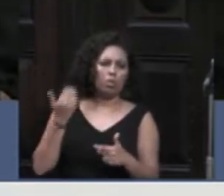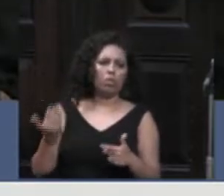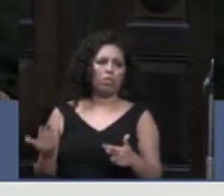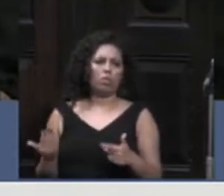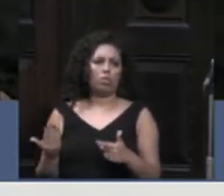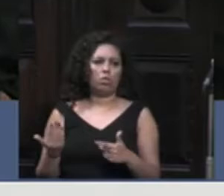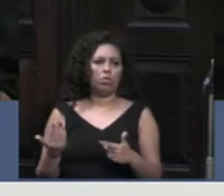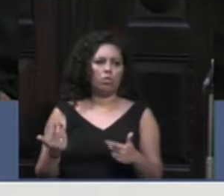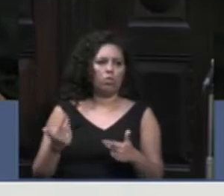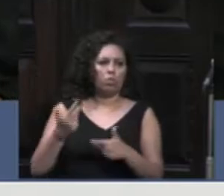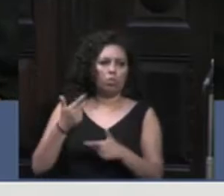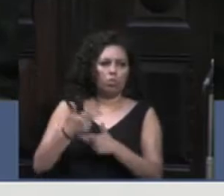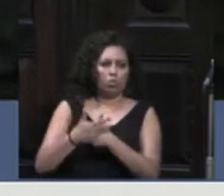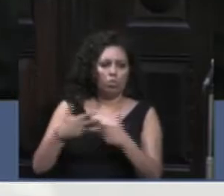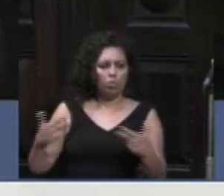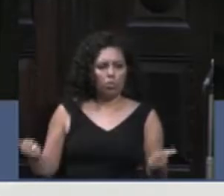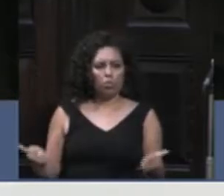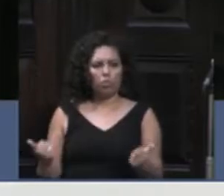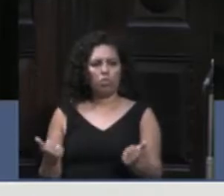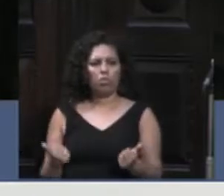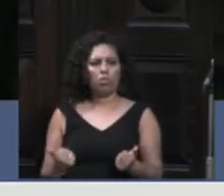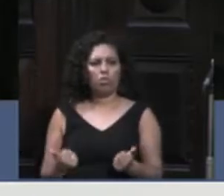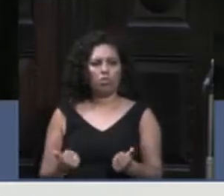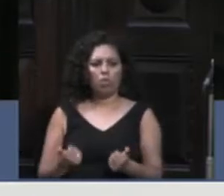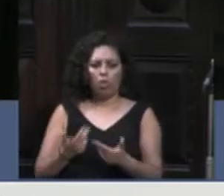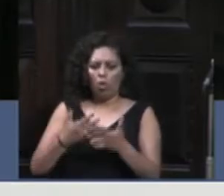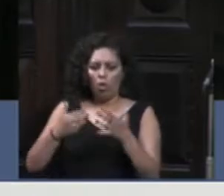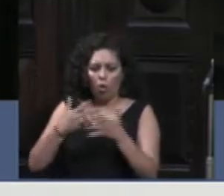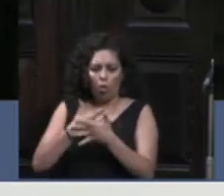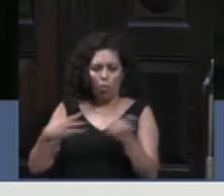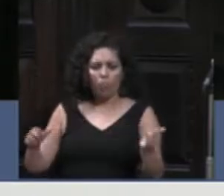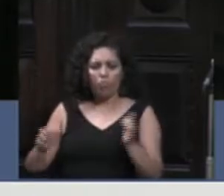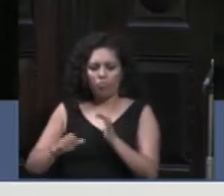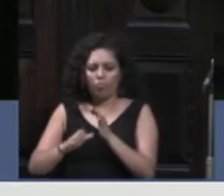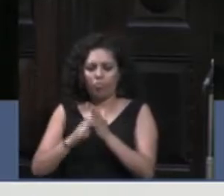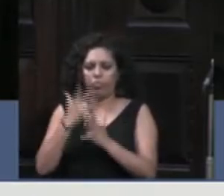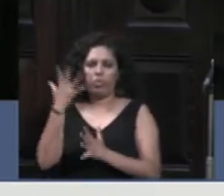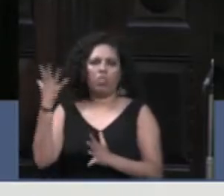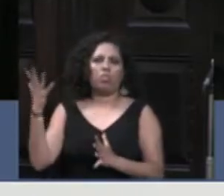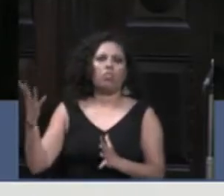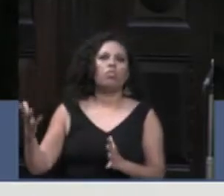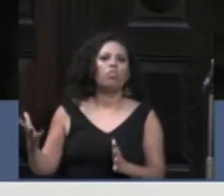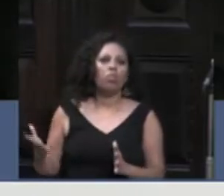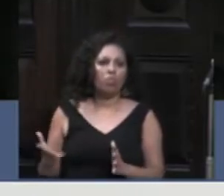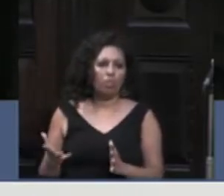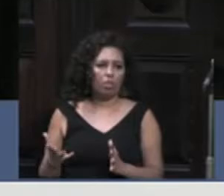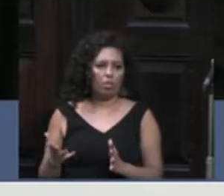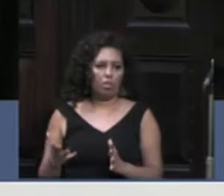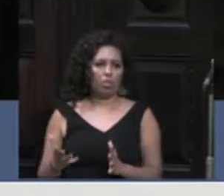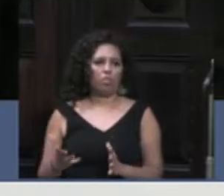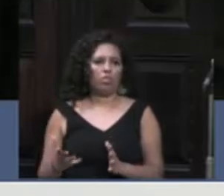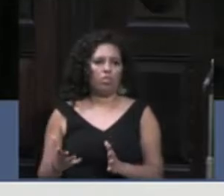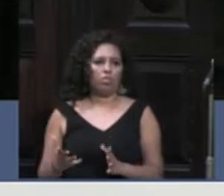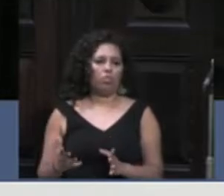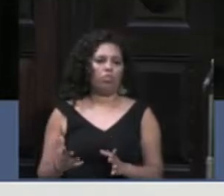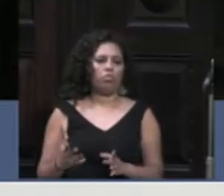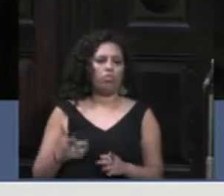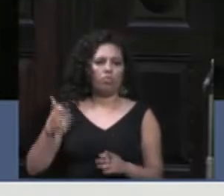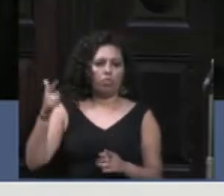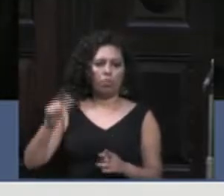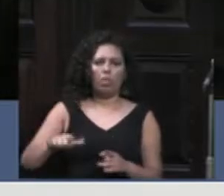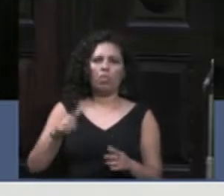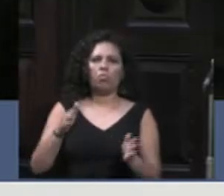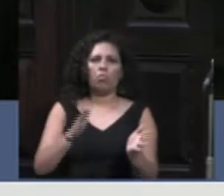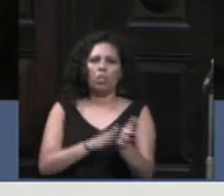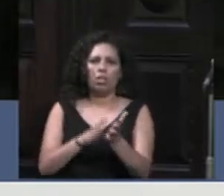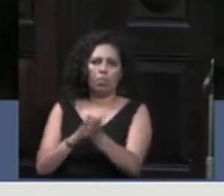à ação das quadrilhas e tantas outras leis importantes. Portanto, com um sindicato tão combativo que tem mais uma vitória.